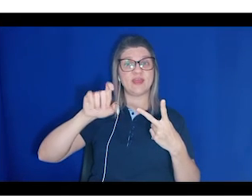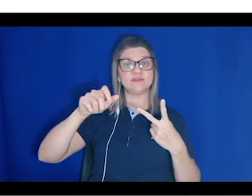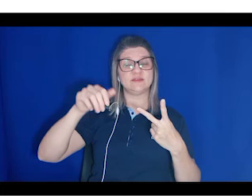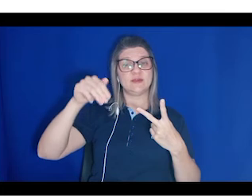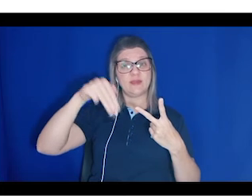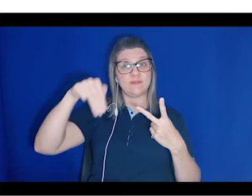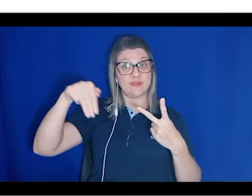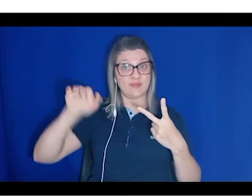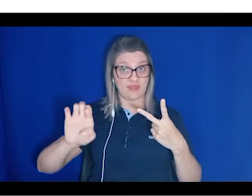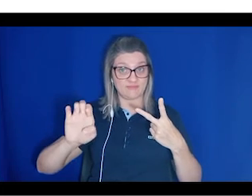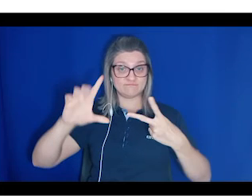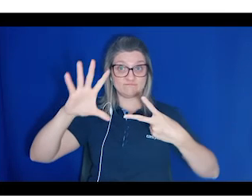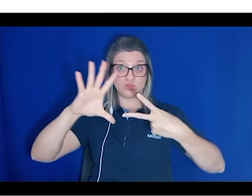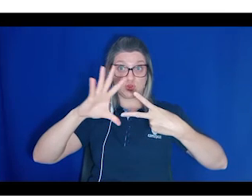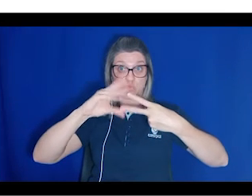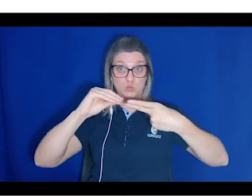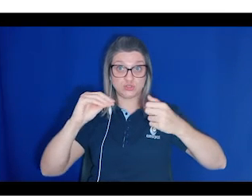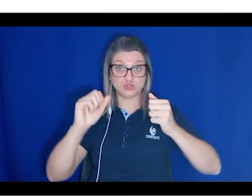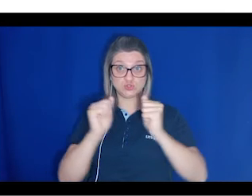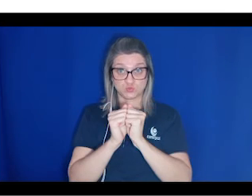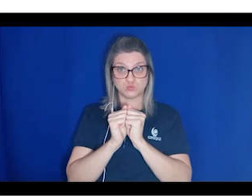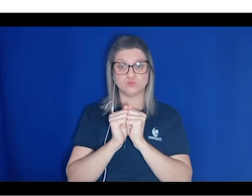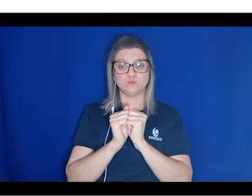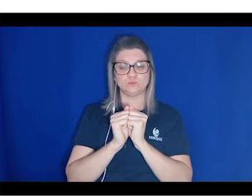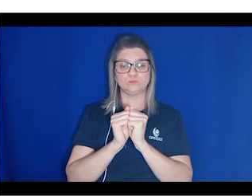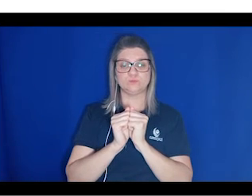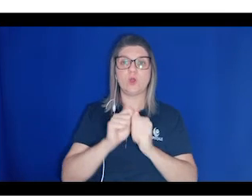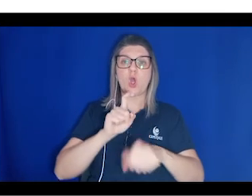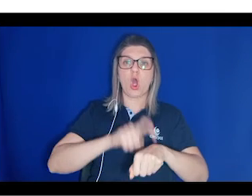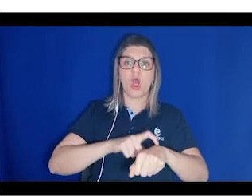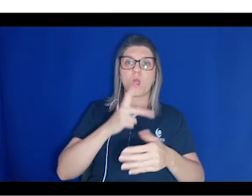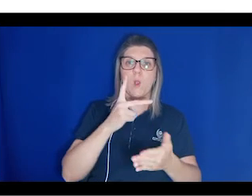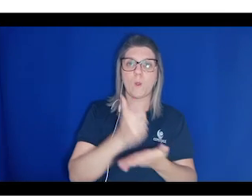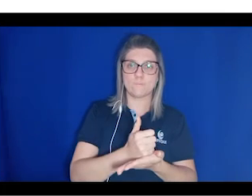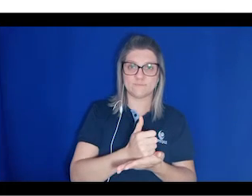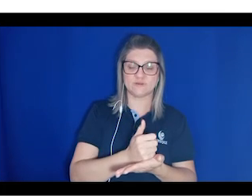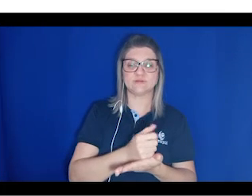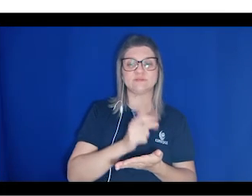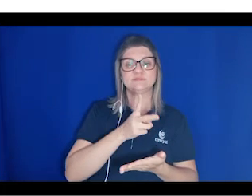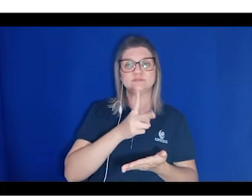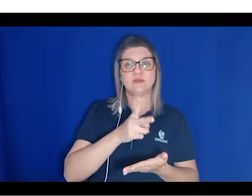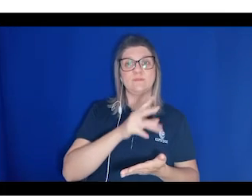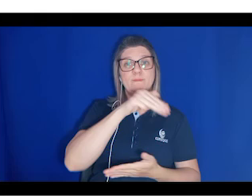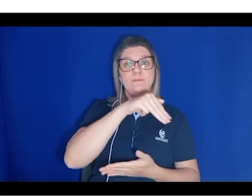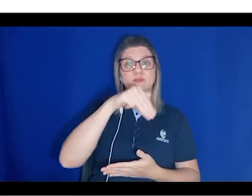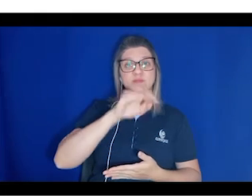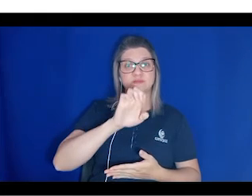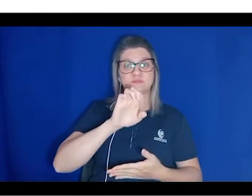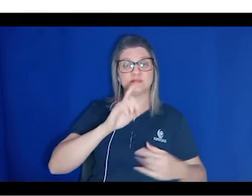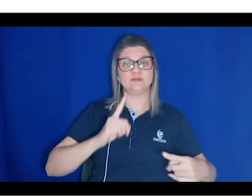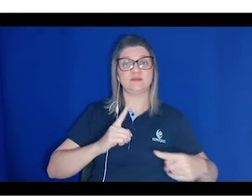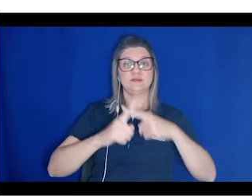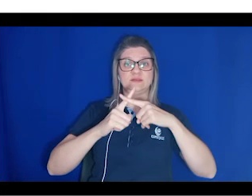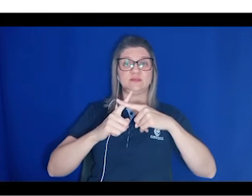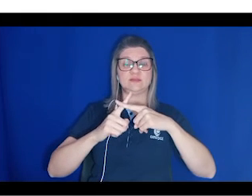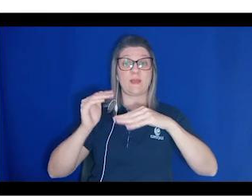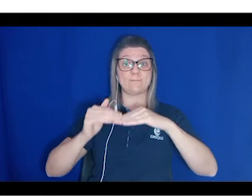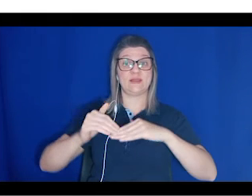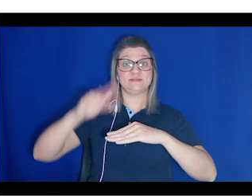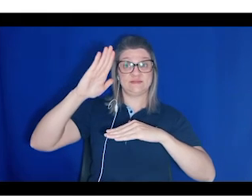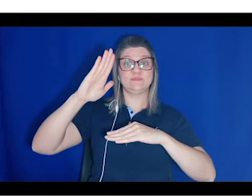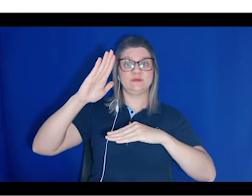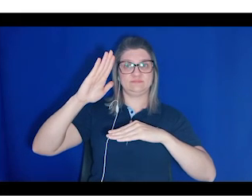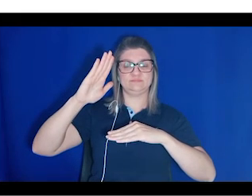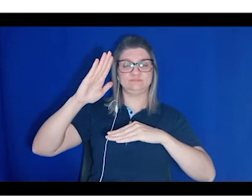casamento dessas duas médias. Ponto de compra. Sempre que a exponencial cruzar a aritmética para cima. Então, sempre que